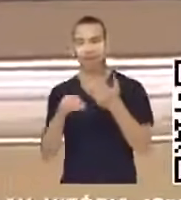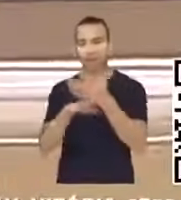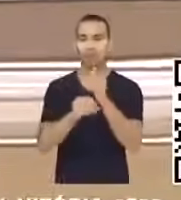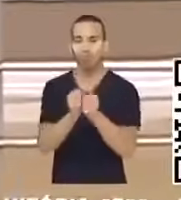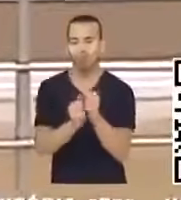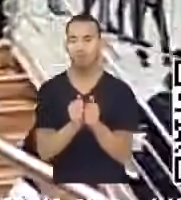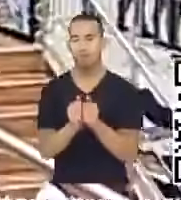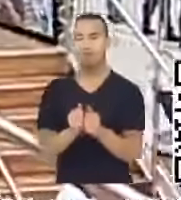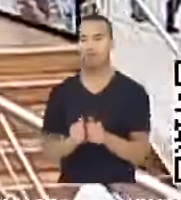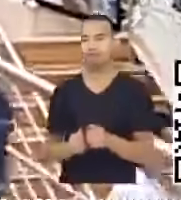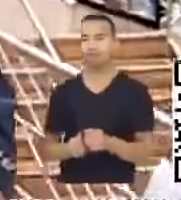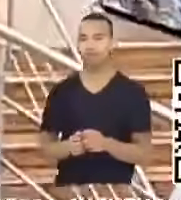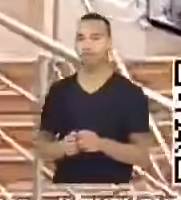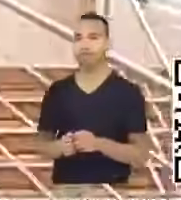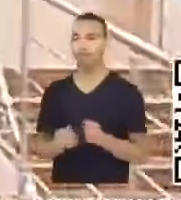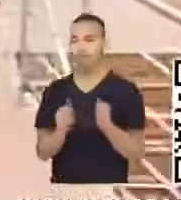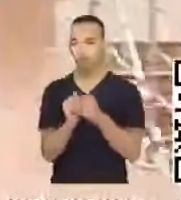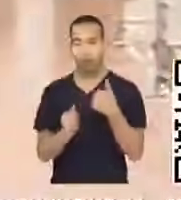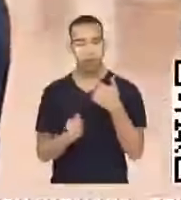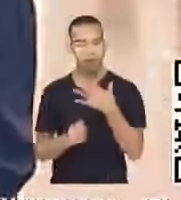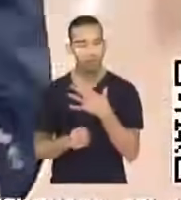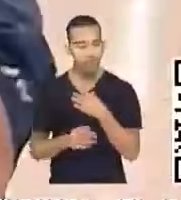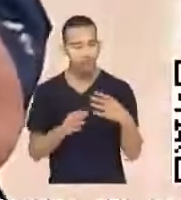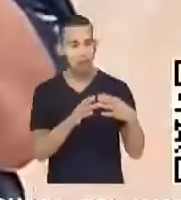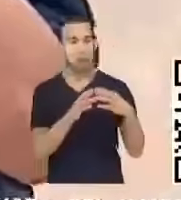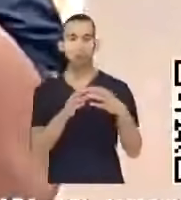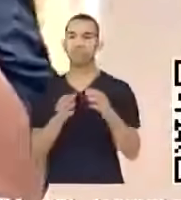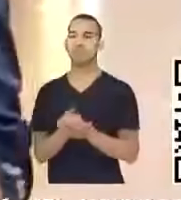futebol e os meus filhos